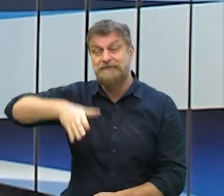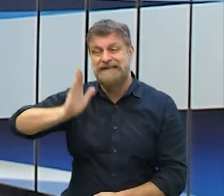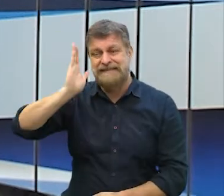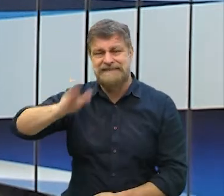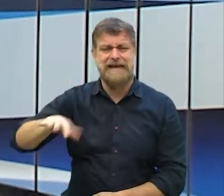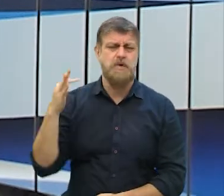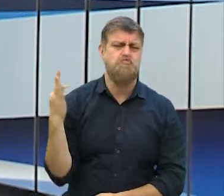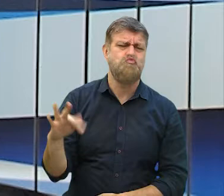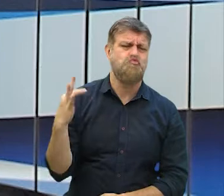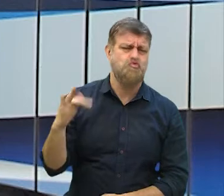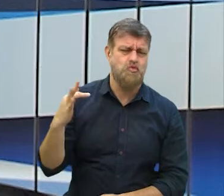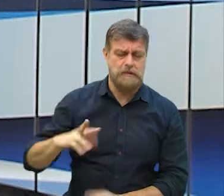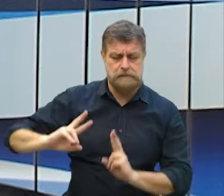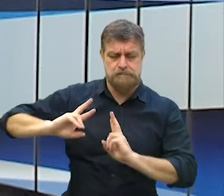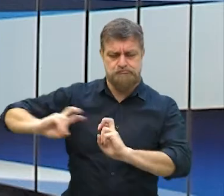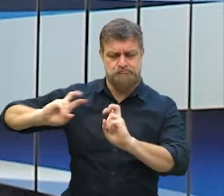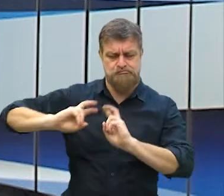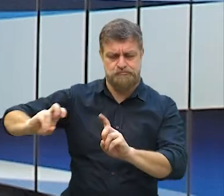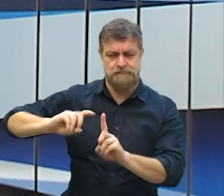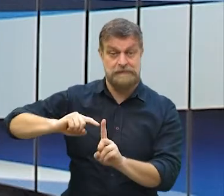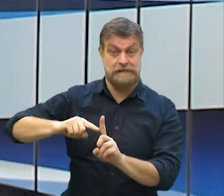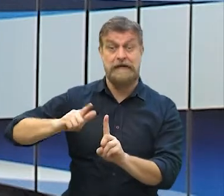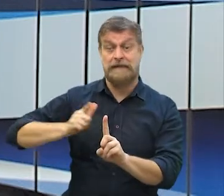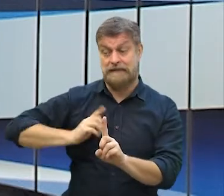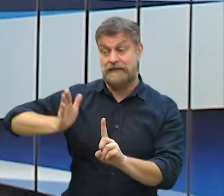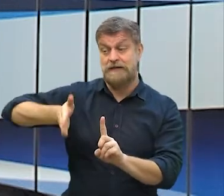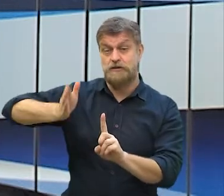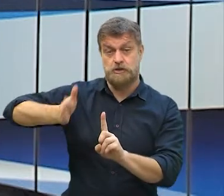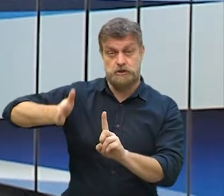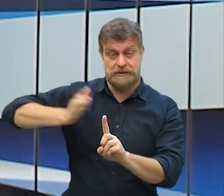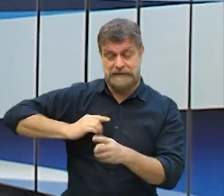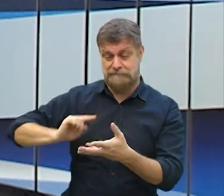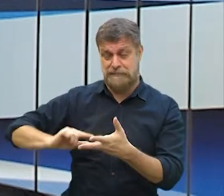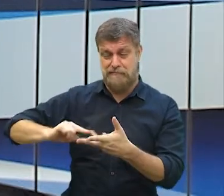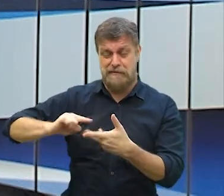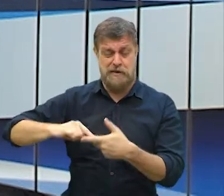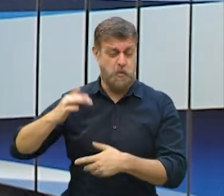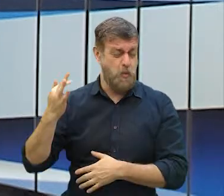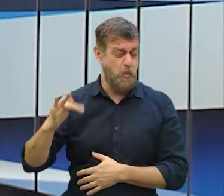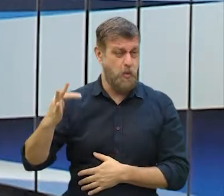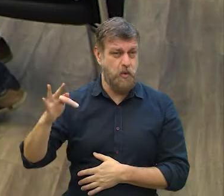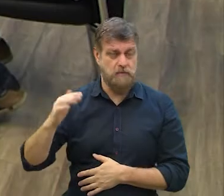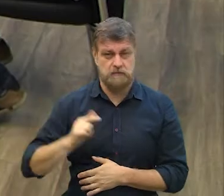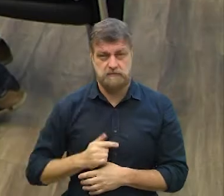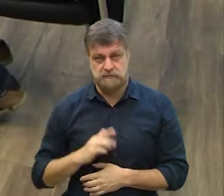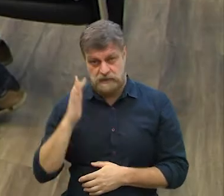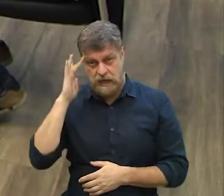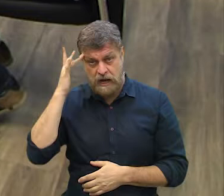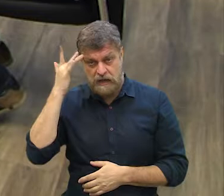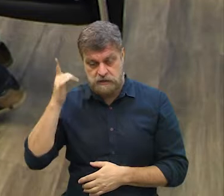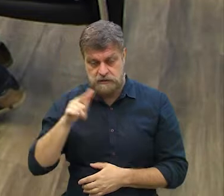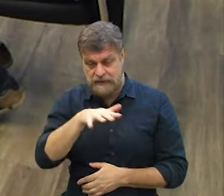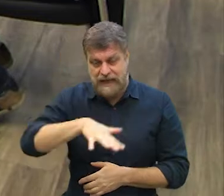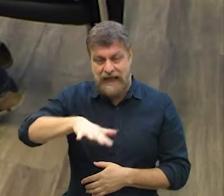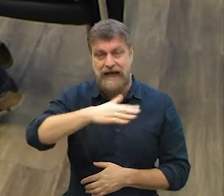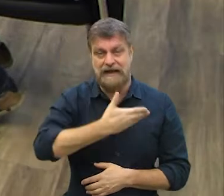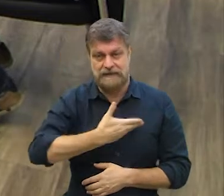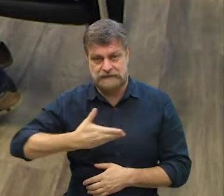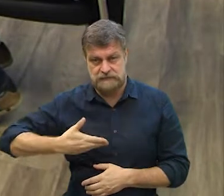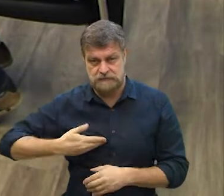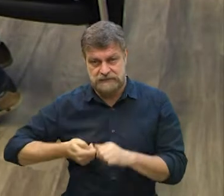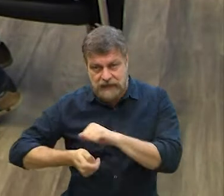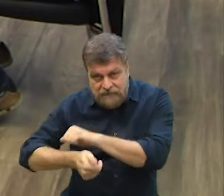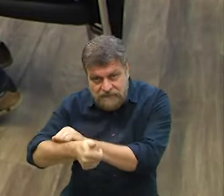investigação clínica, né? Quando a pessoa ou o paciente ele relata já alguma queixa, vocês acham que as autoridades